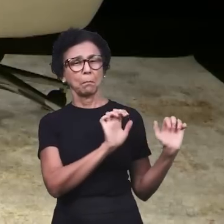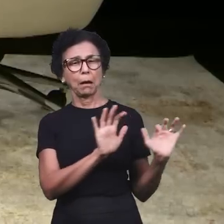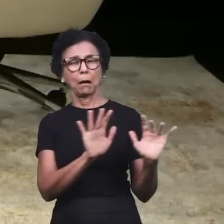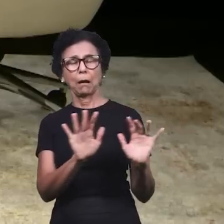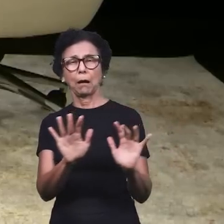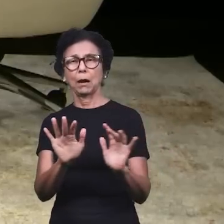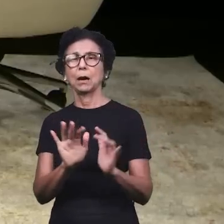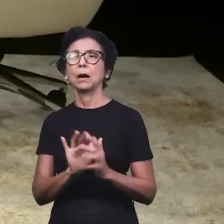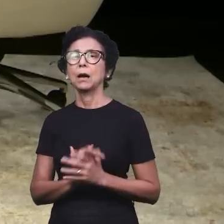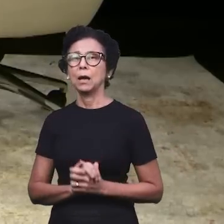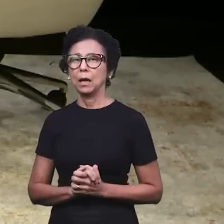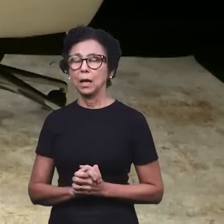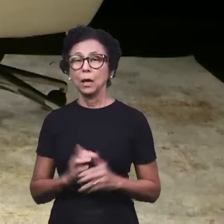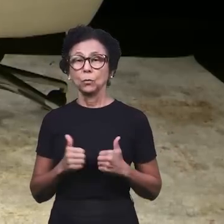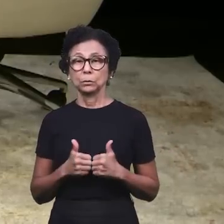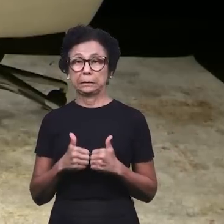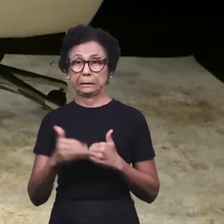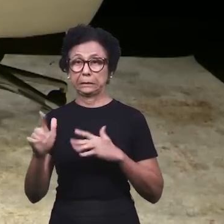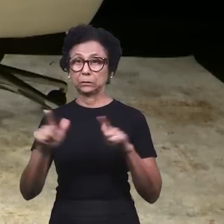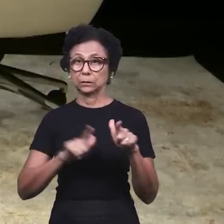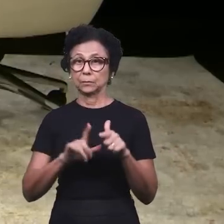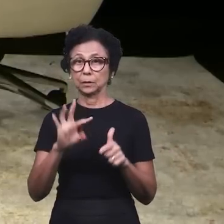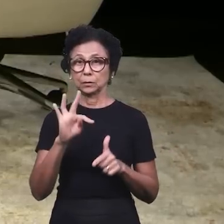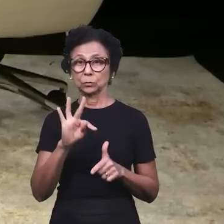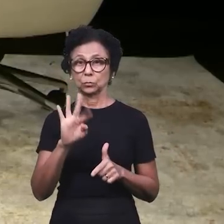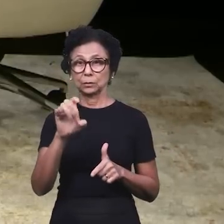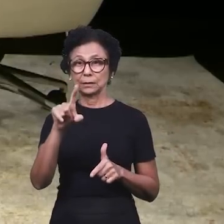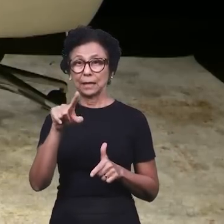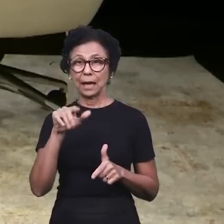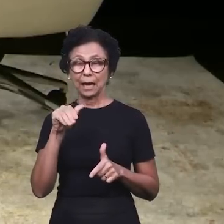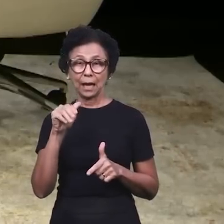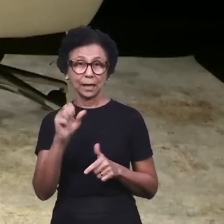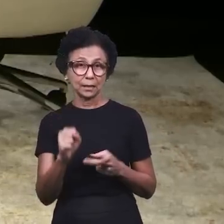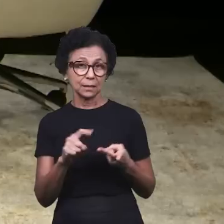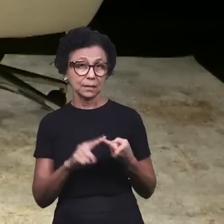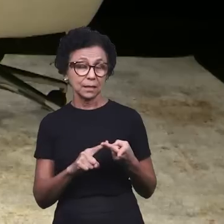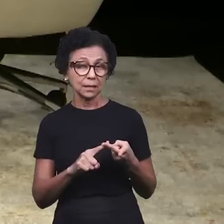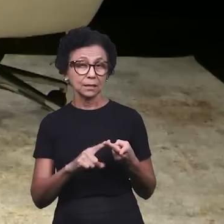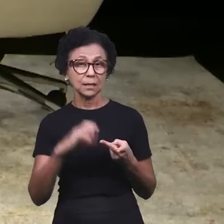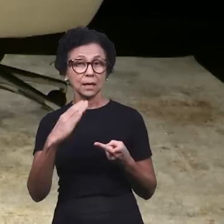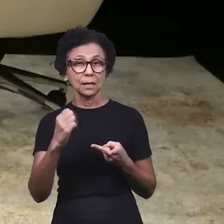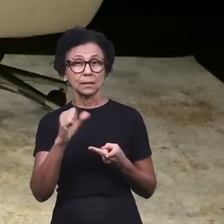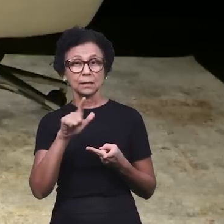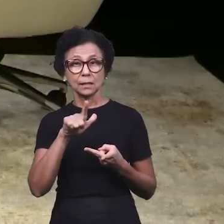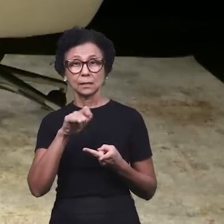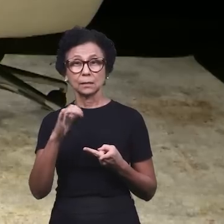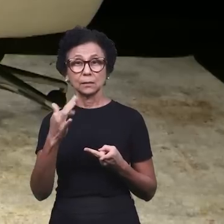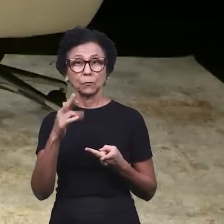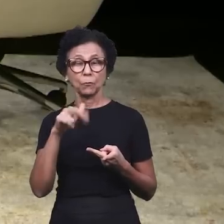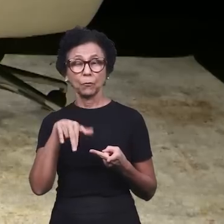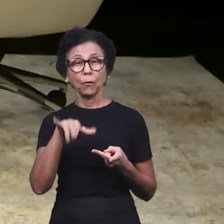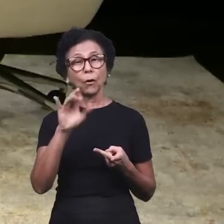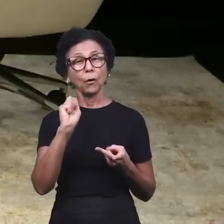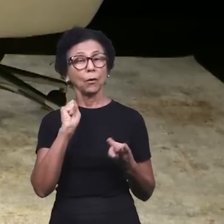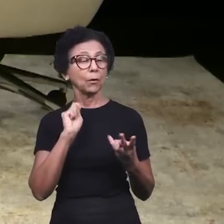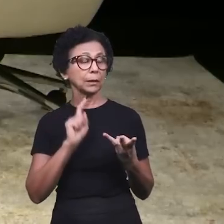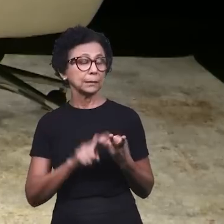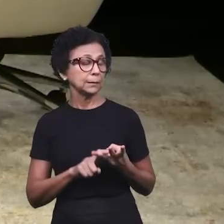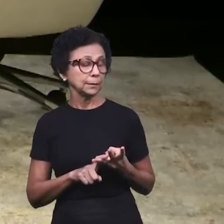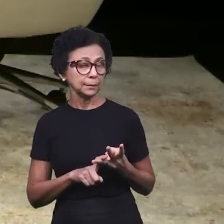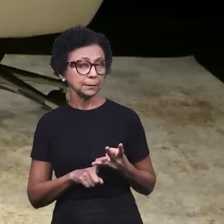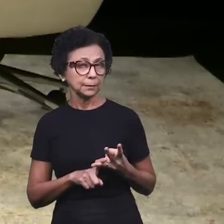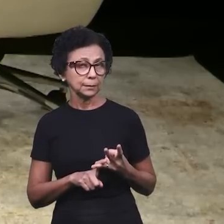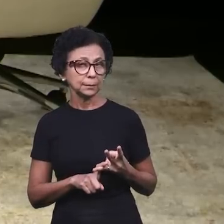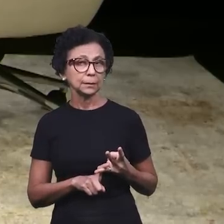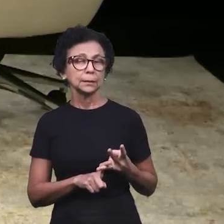trabalho no Texas, o início do trabalho na Califórnia, o início do trabalho em Utah, Las